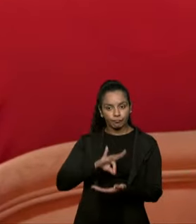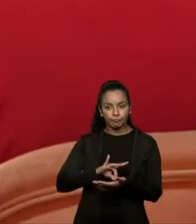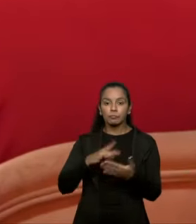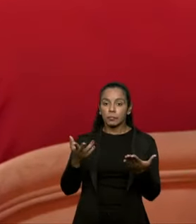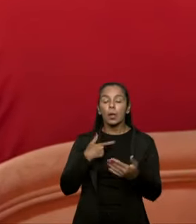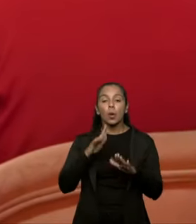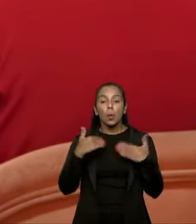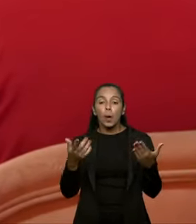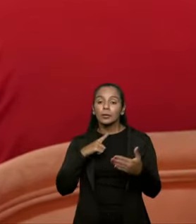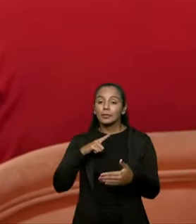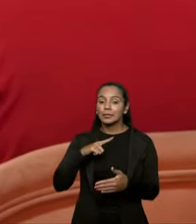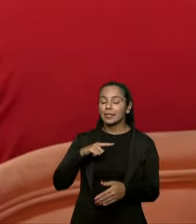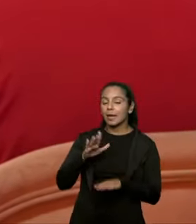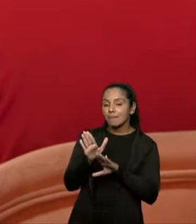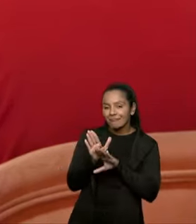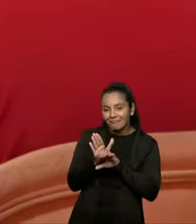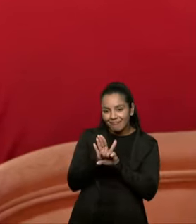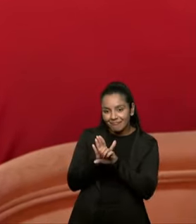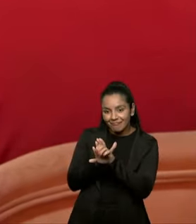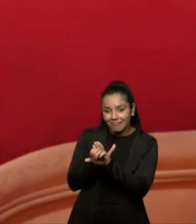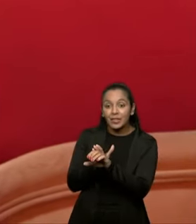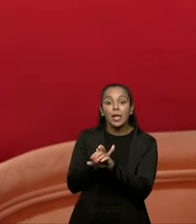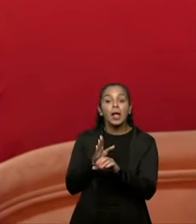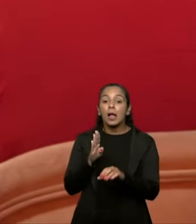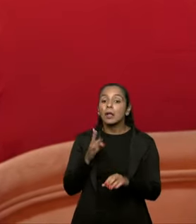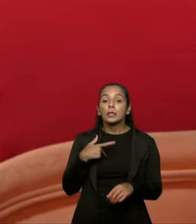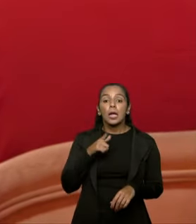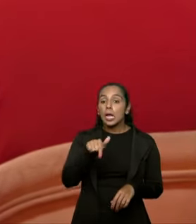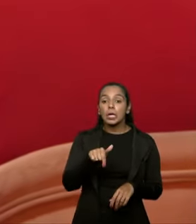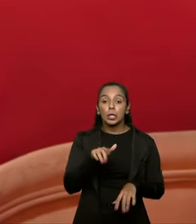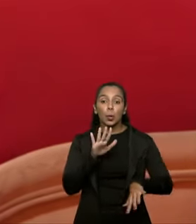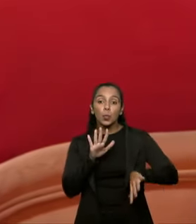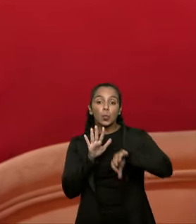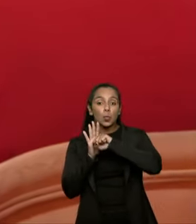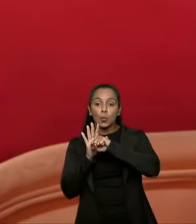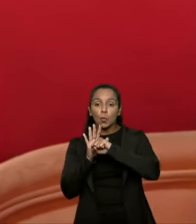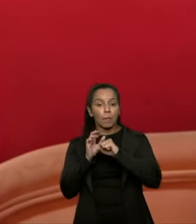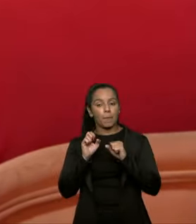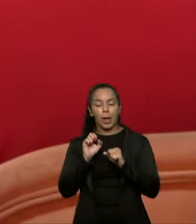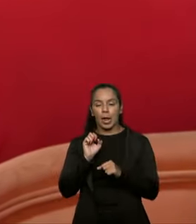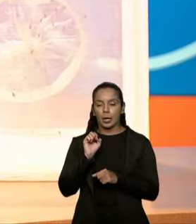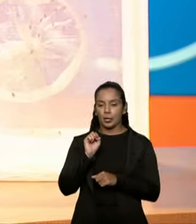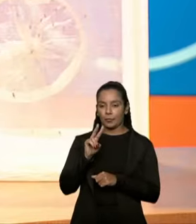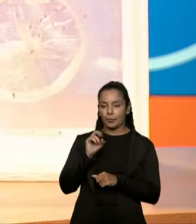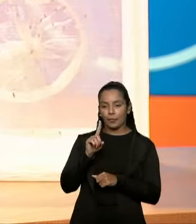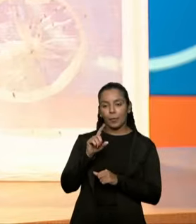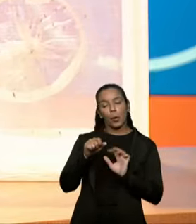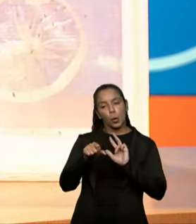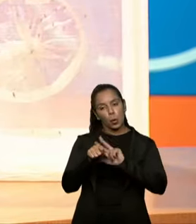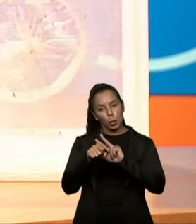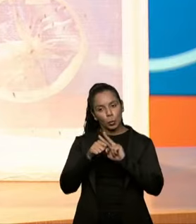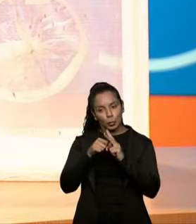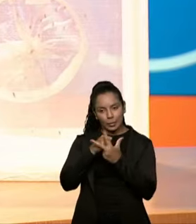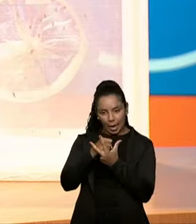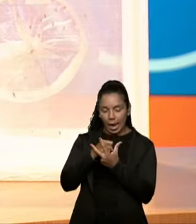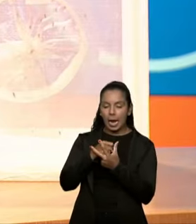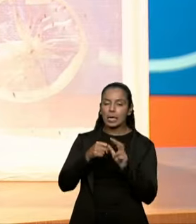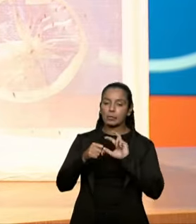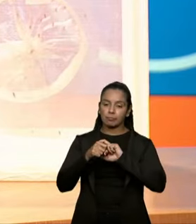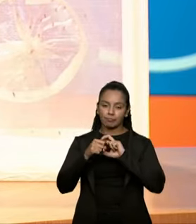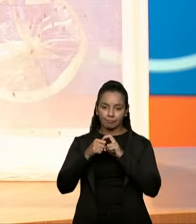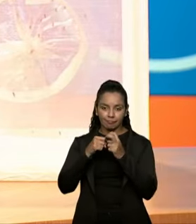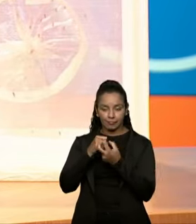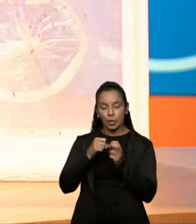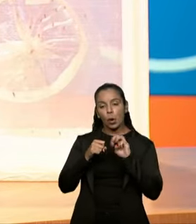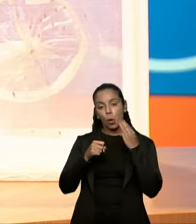tem essa bactéria, quando o Aedes tem essa bactéria, ele não se infecta ou se infecta muito mal com o dengue, com o zika, com o chikungunya.